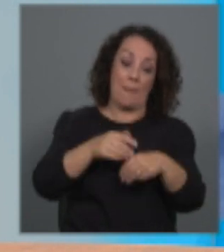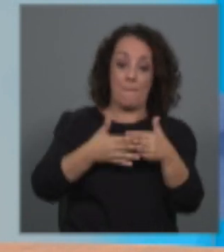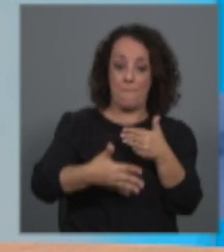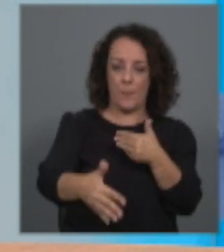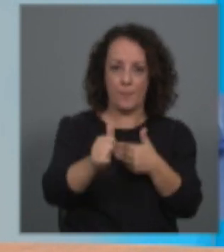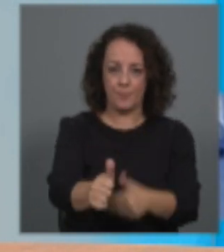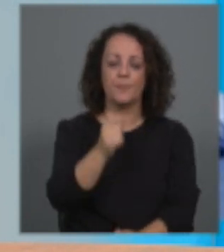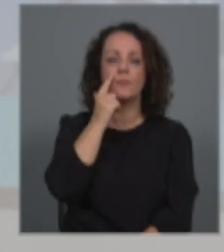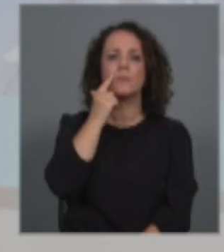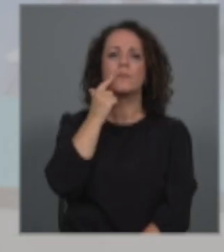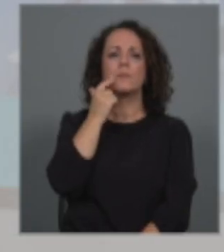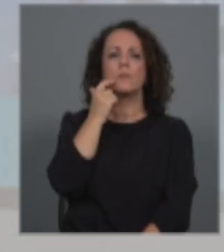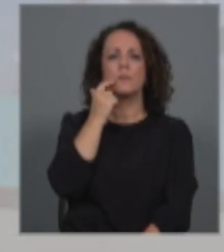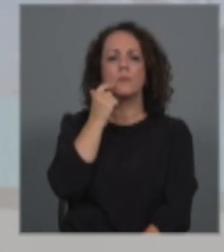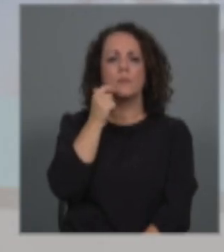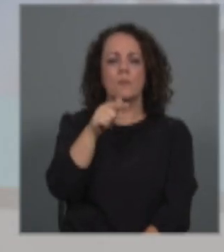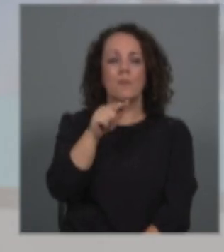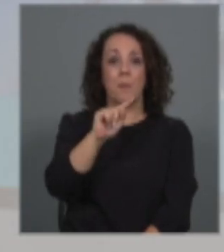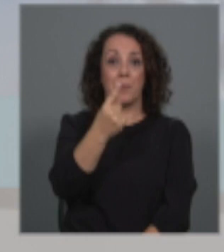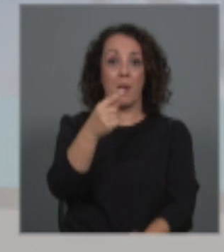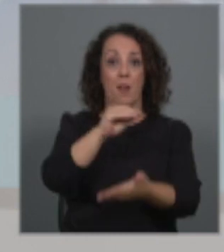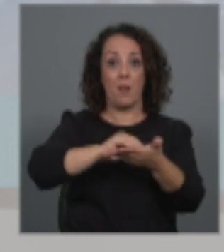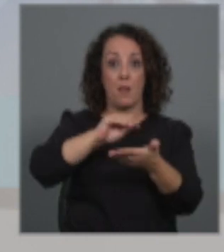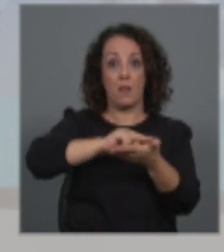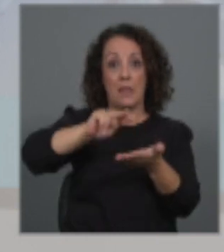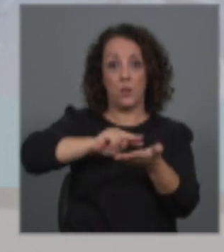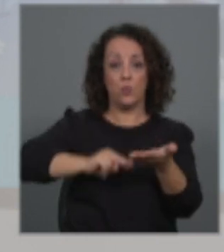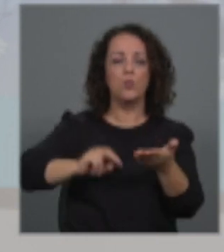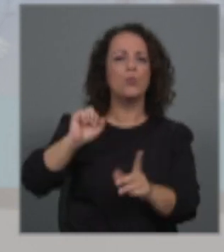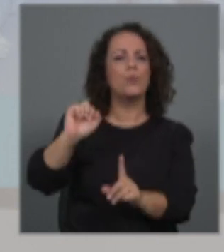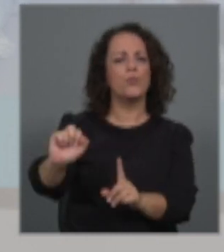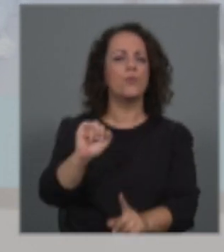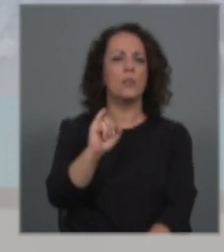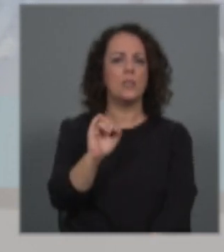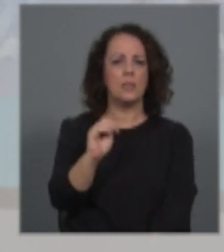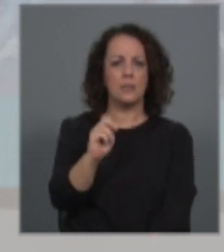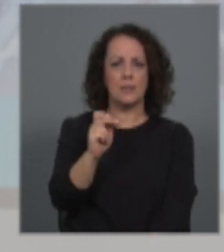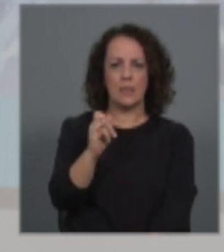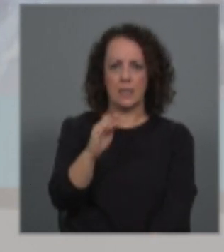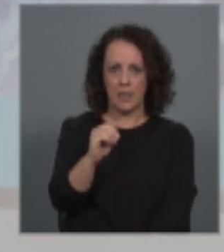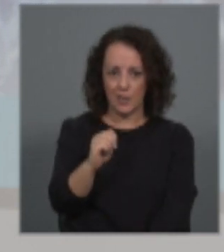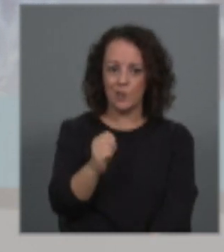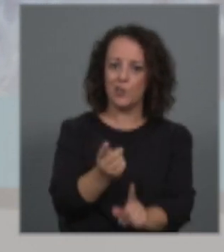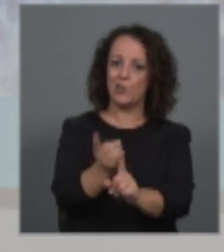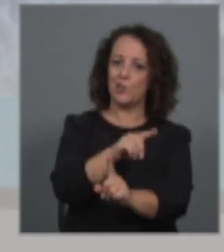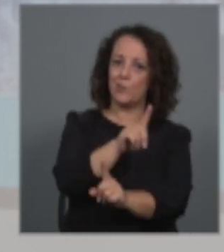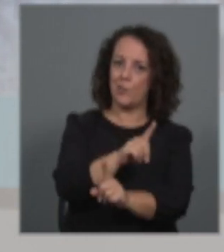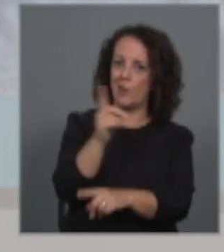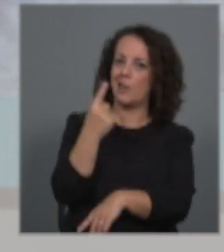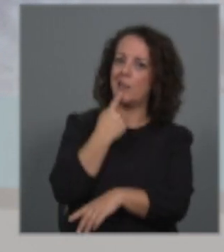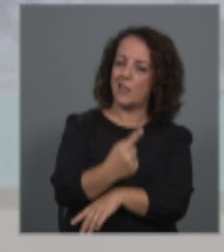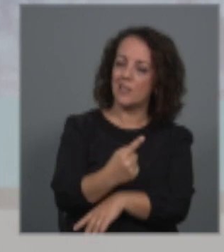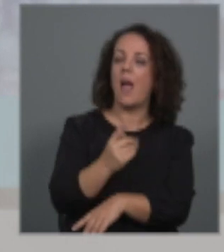primeira leitura de Isaías sublinha esta necessidade de preparar o caminho.